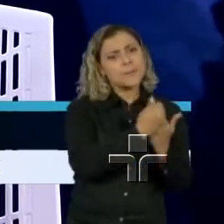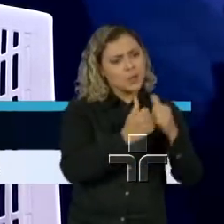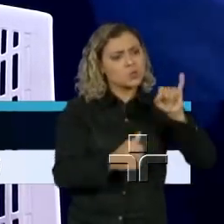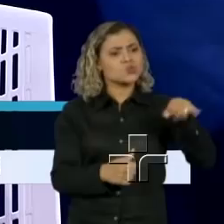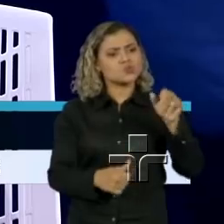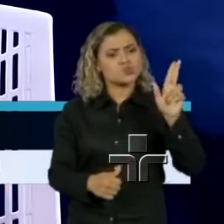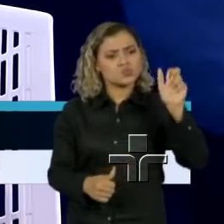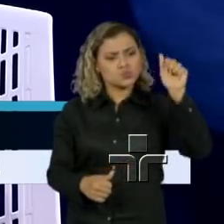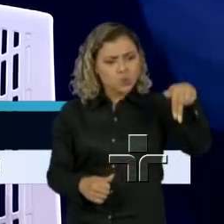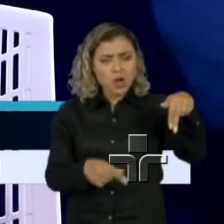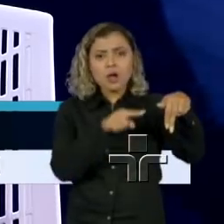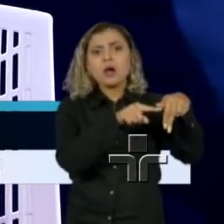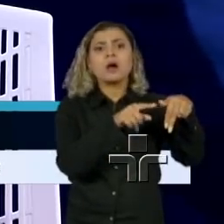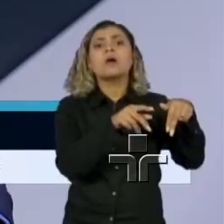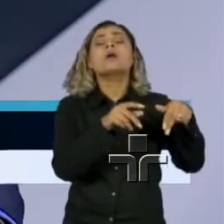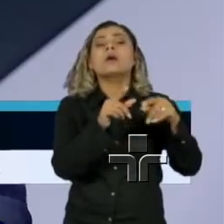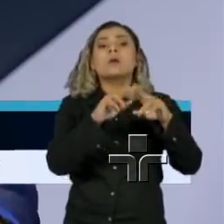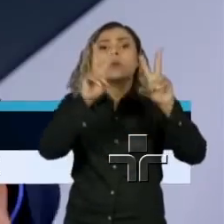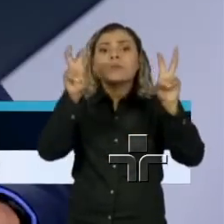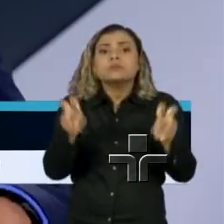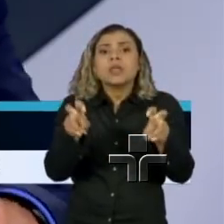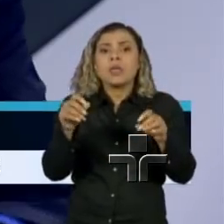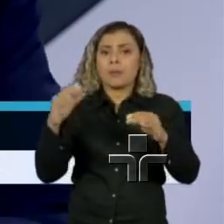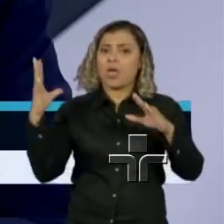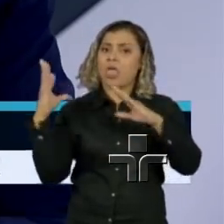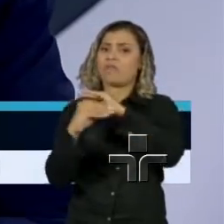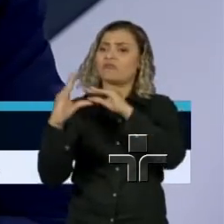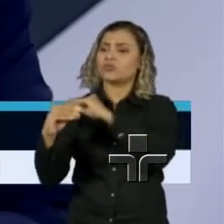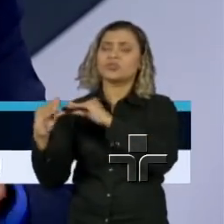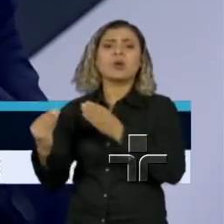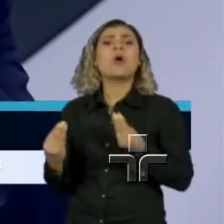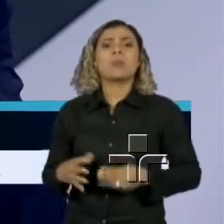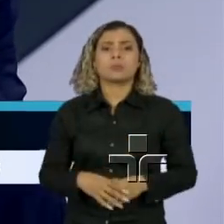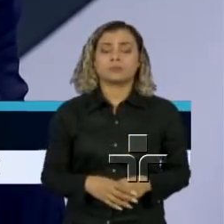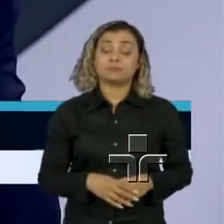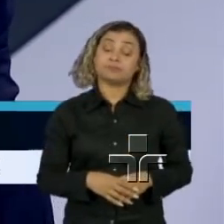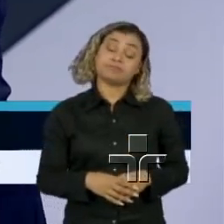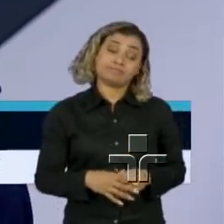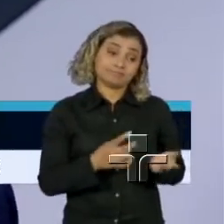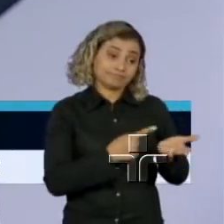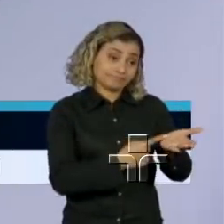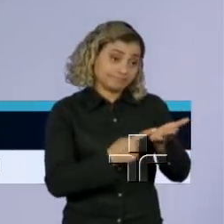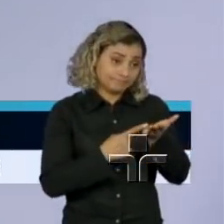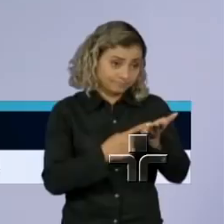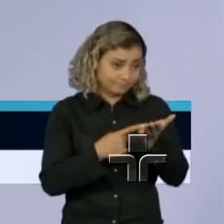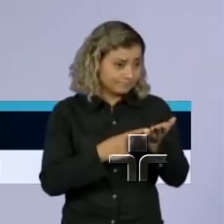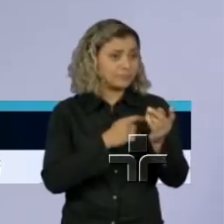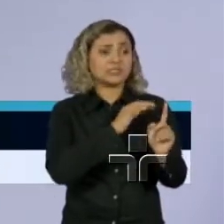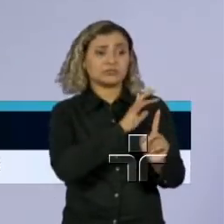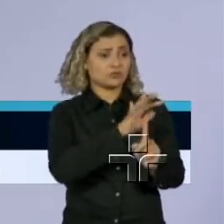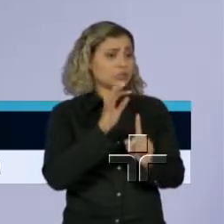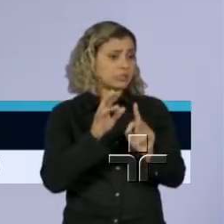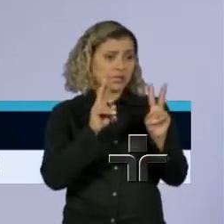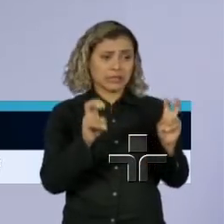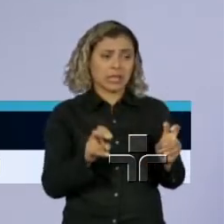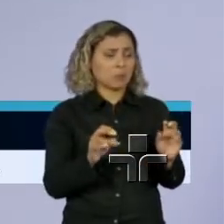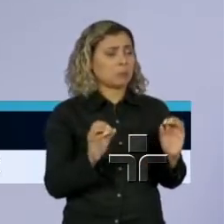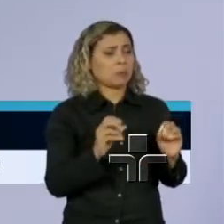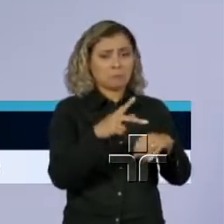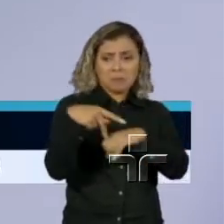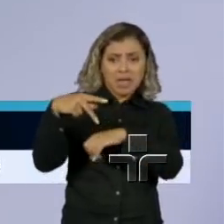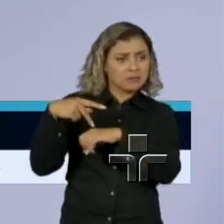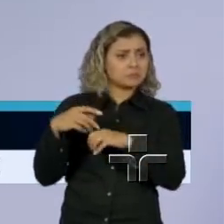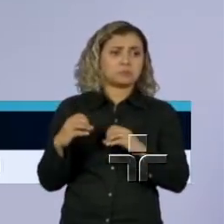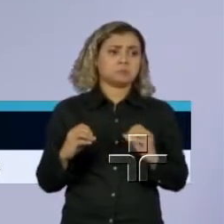ou mais, na crise de refugiados? Eu não vejo uma articulação que possa interferir diretamente nessa questão desses